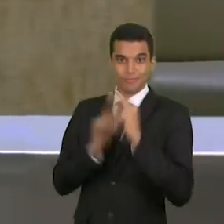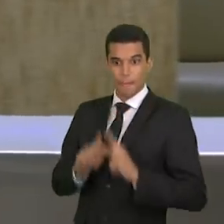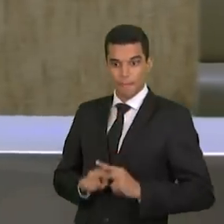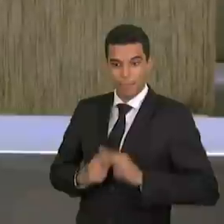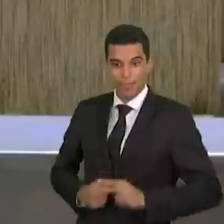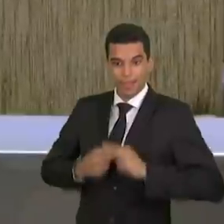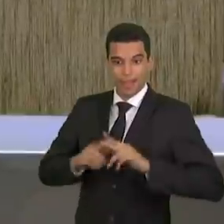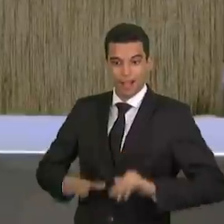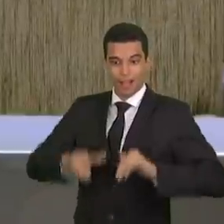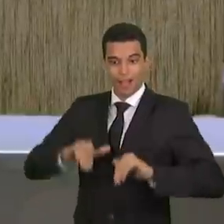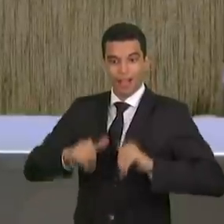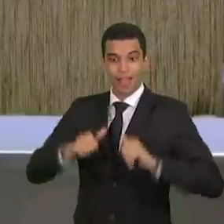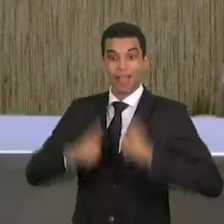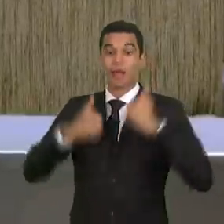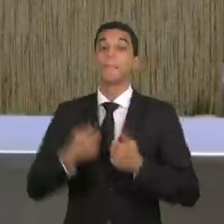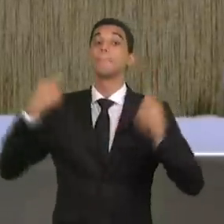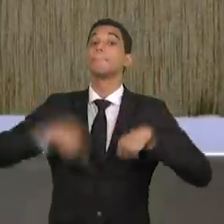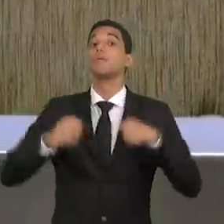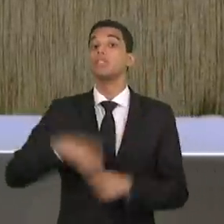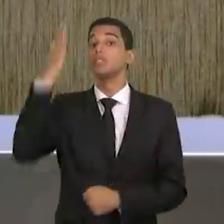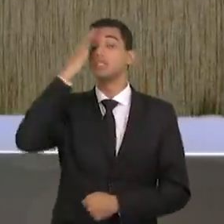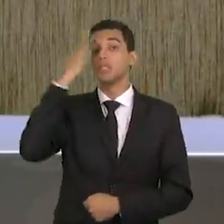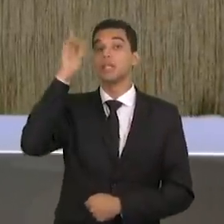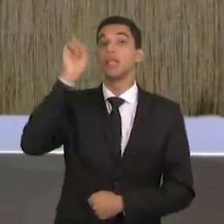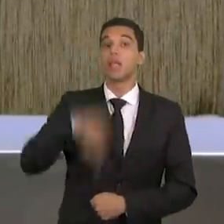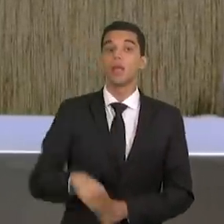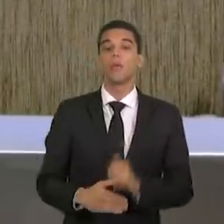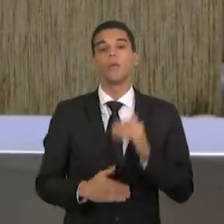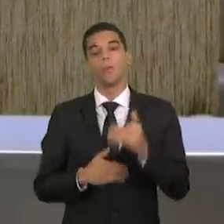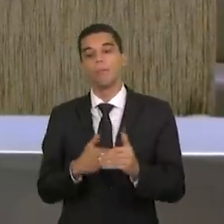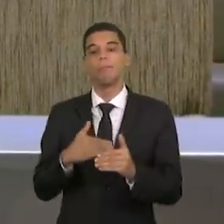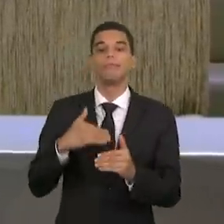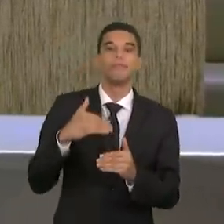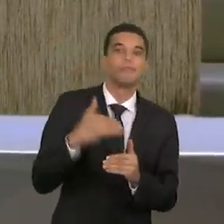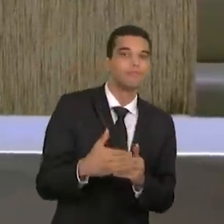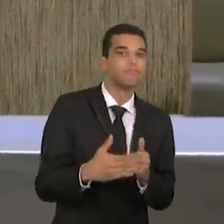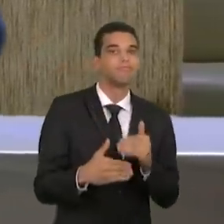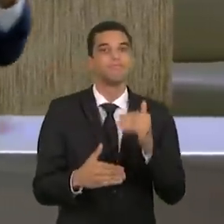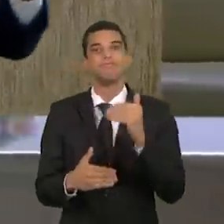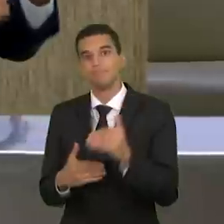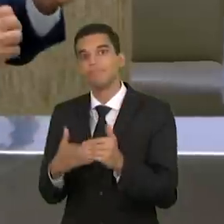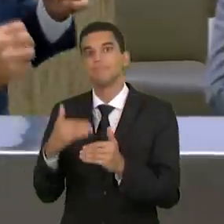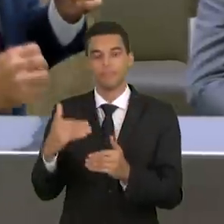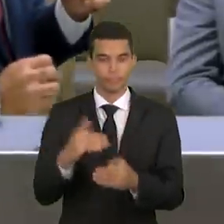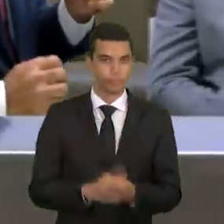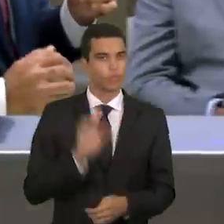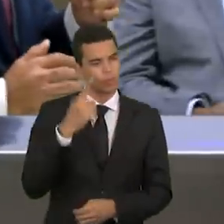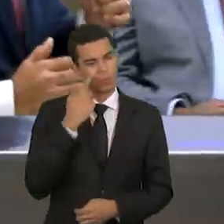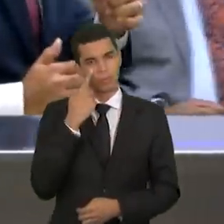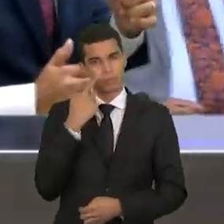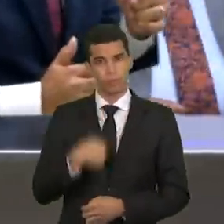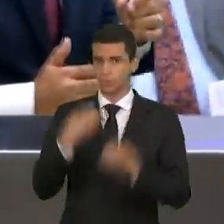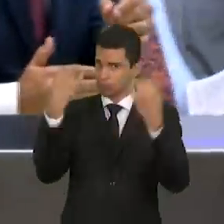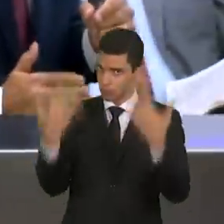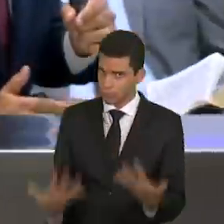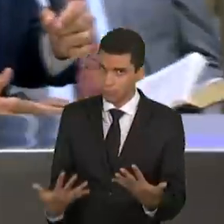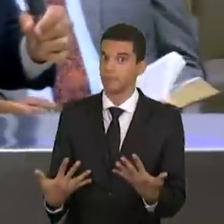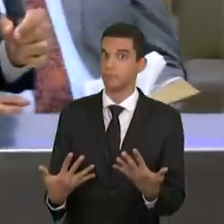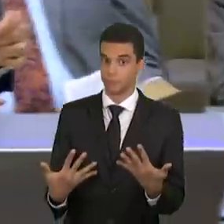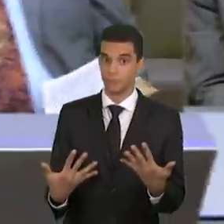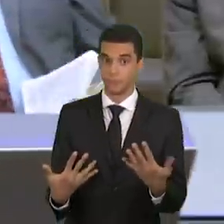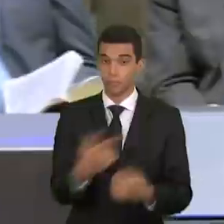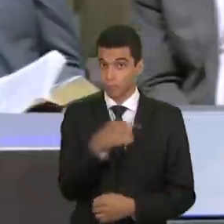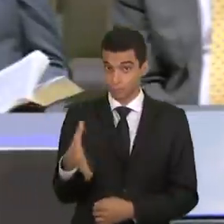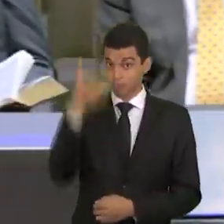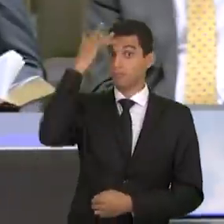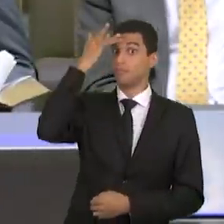esse aperfeiçoamento deve ser progressivo. O que foi que eu disse, igreja? Quem